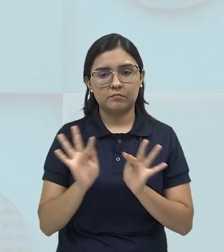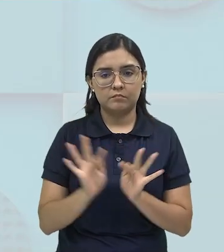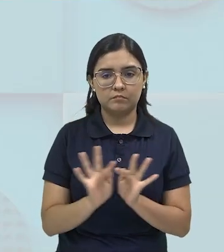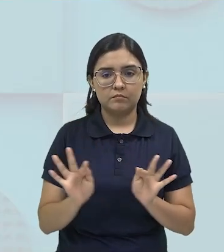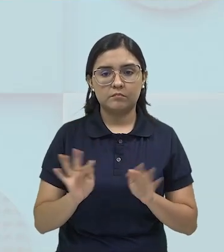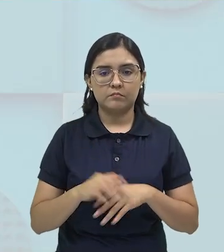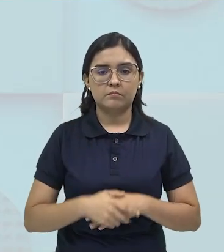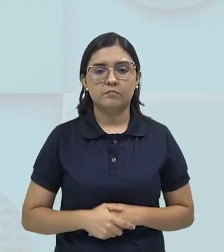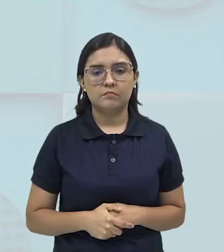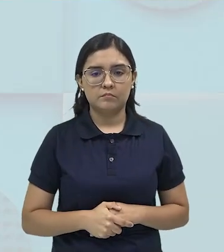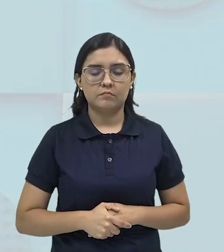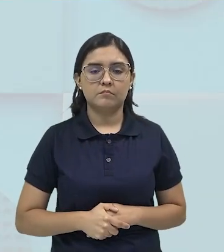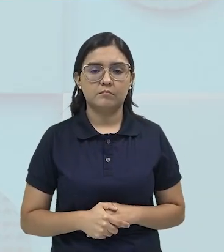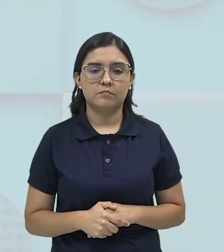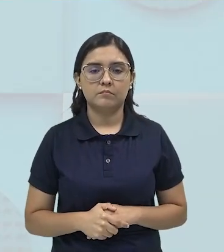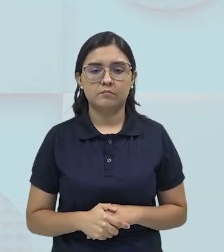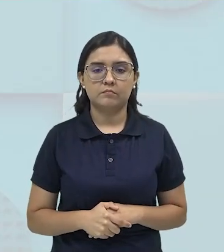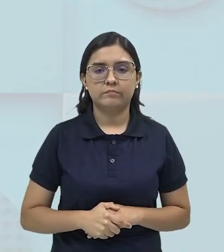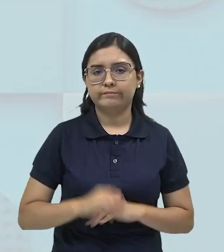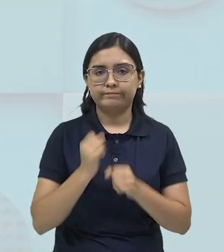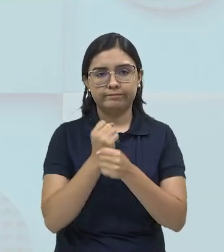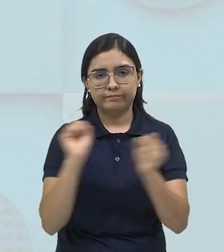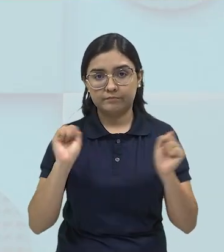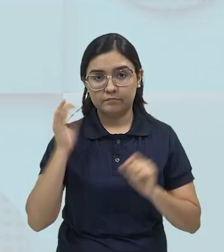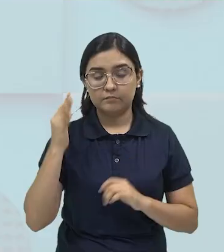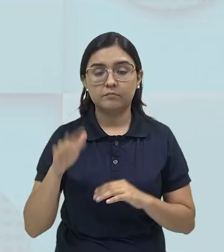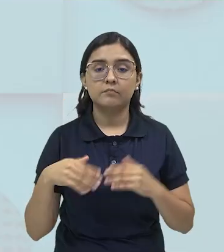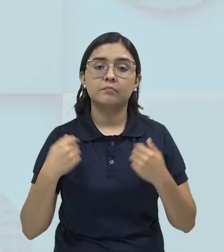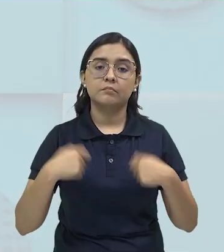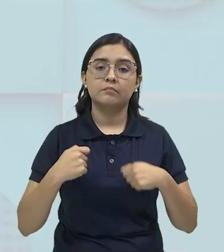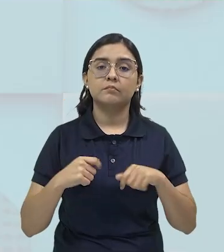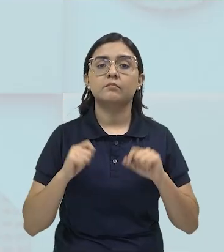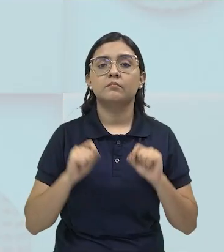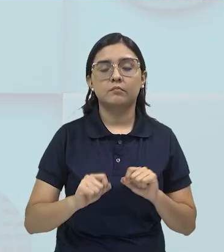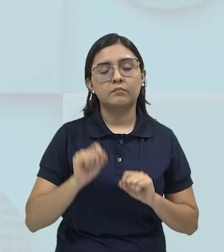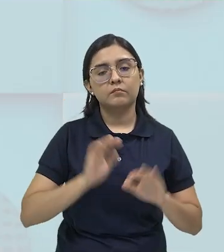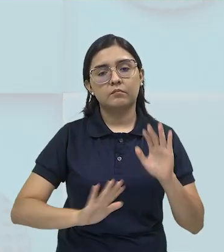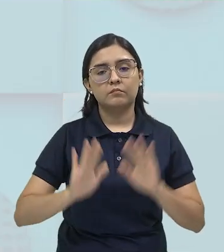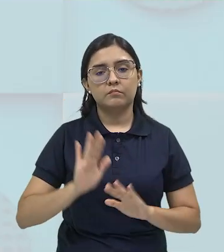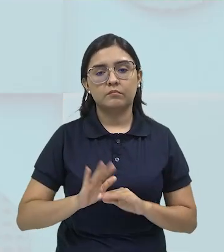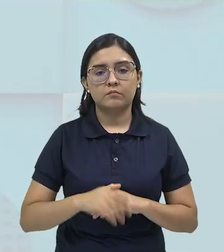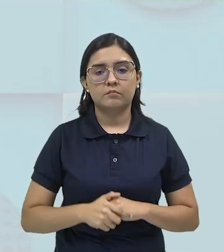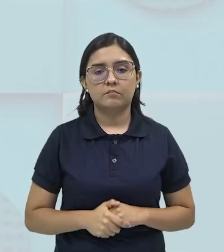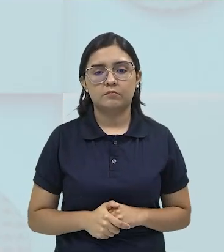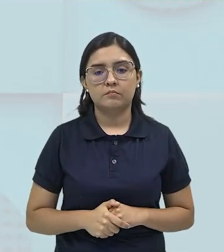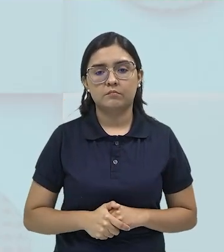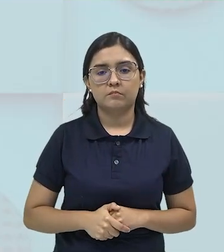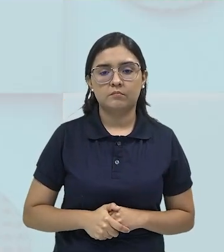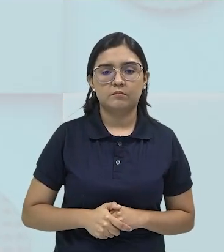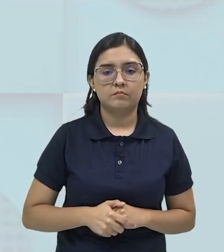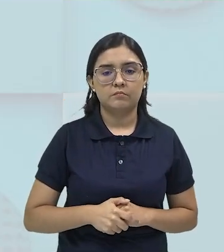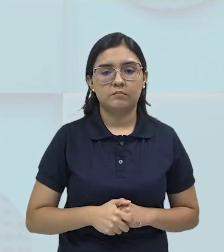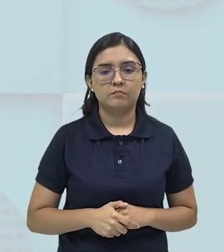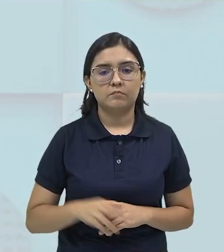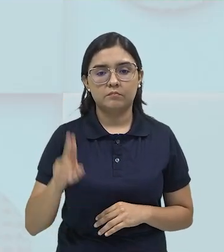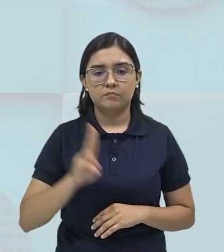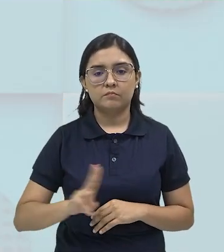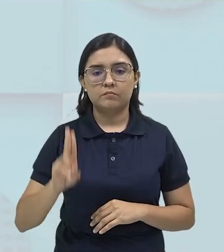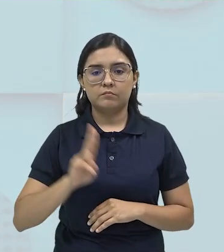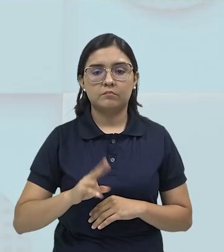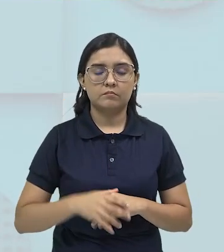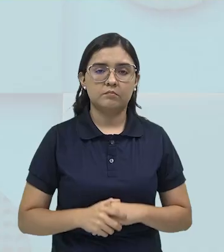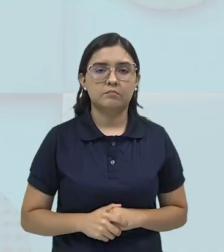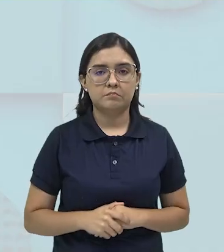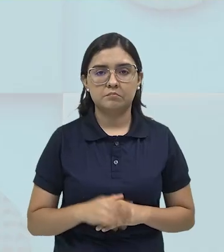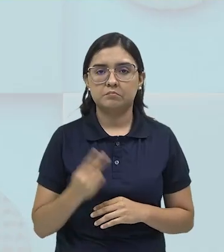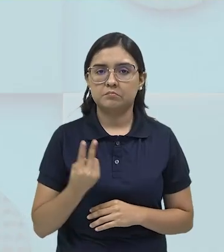sejam frases absurdas. E aí a gente precisa ter o cuidado para não cometer, né, o erro de utilizar duas